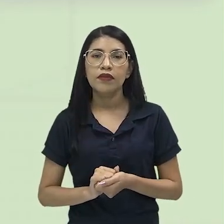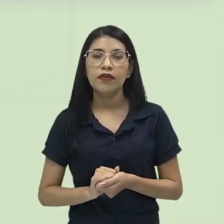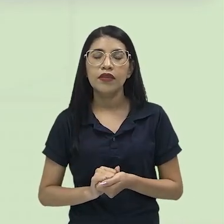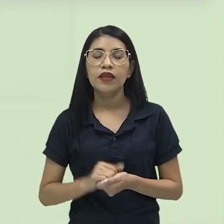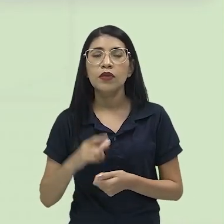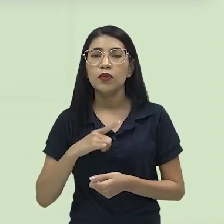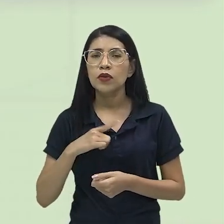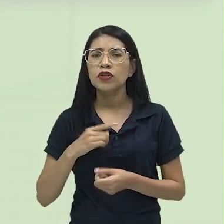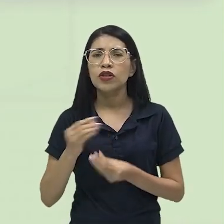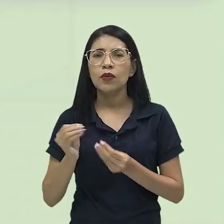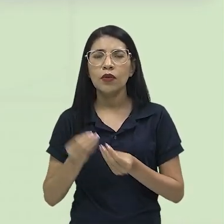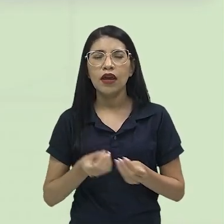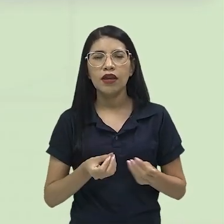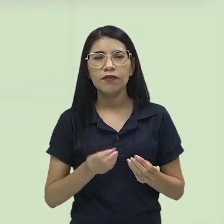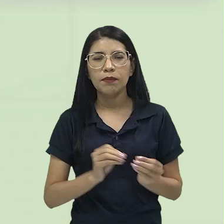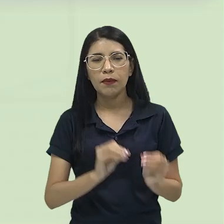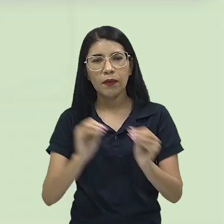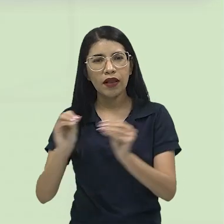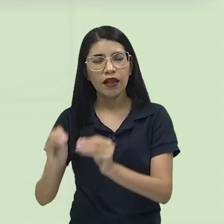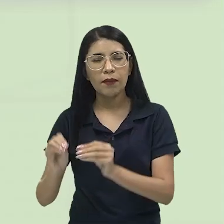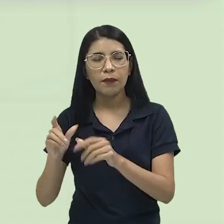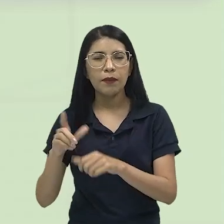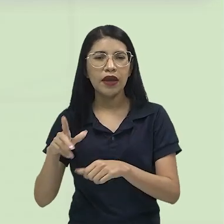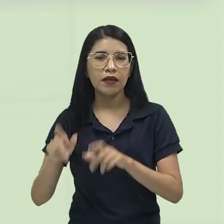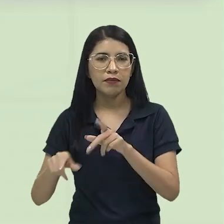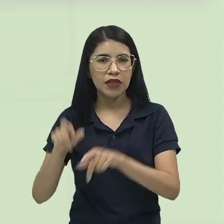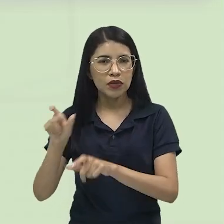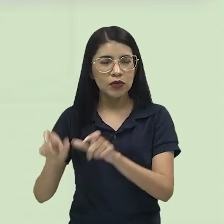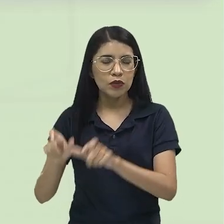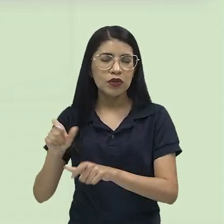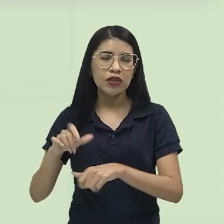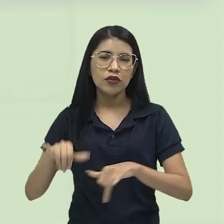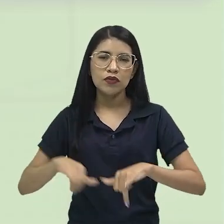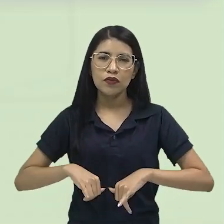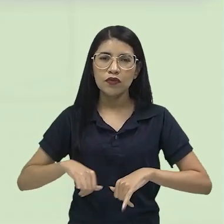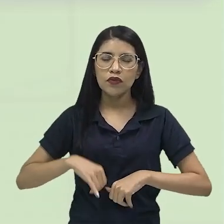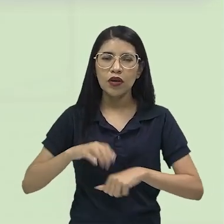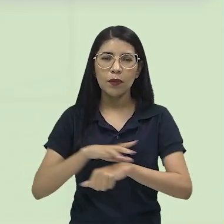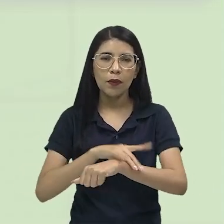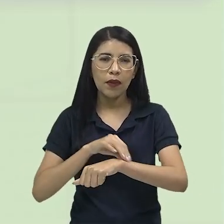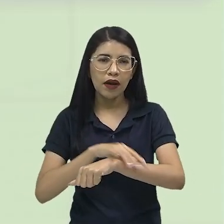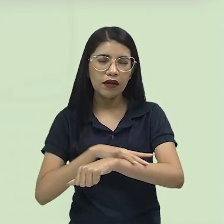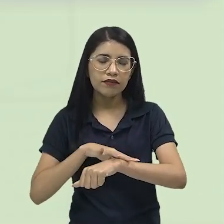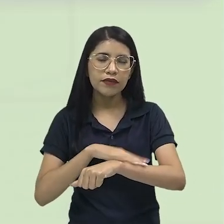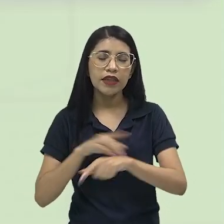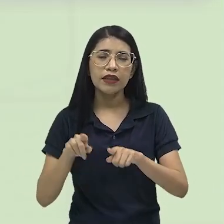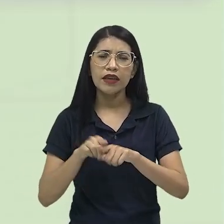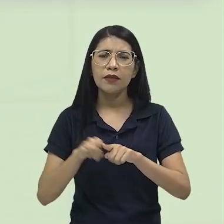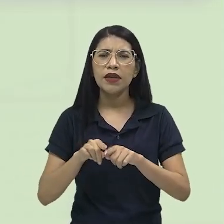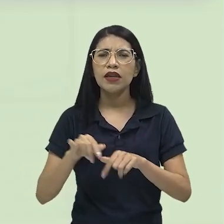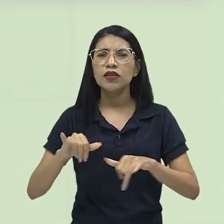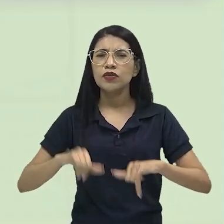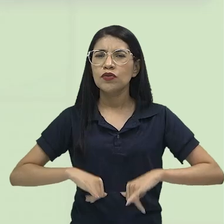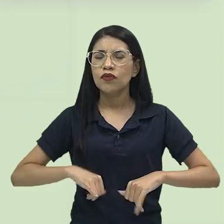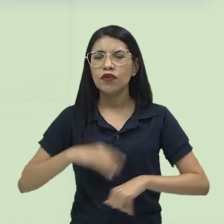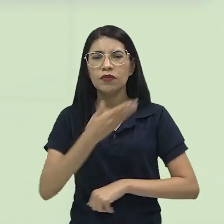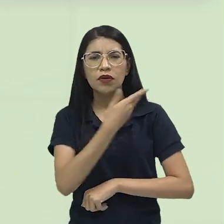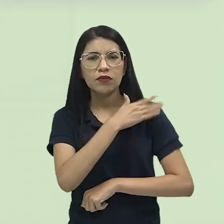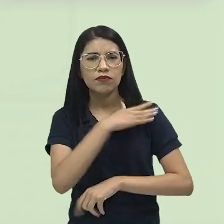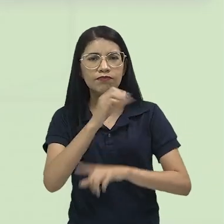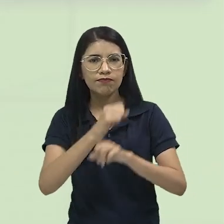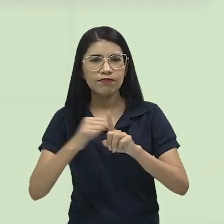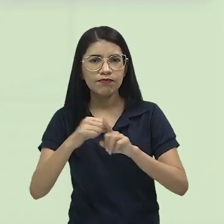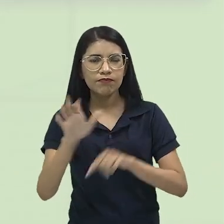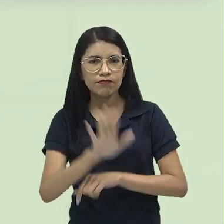recebia hansenianos, pessoas que sofriam desse mal e que sofriam também bastante preconceito da população em